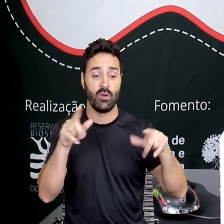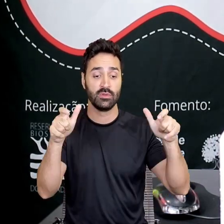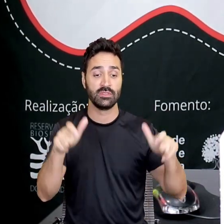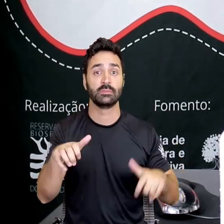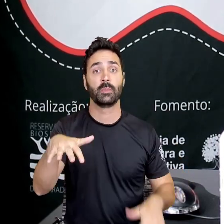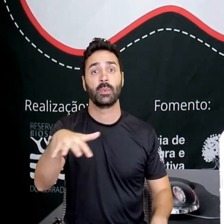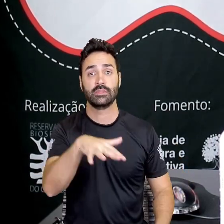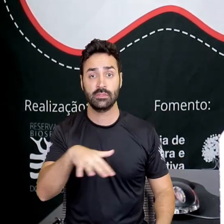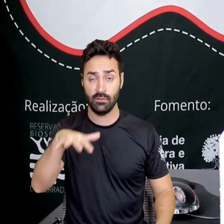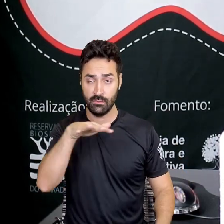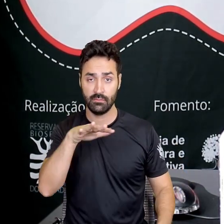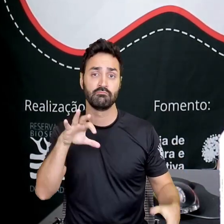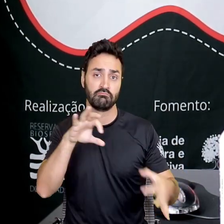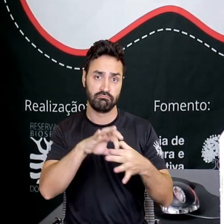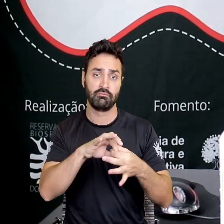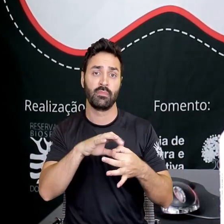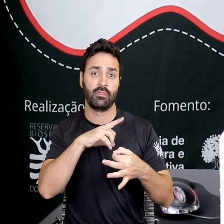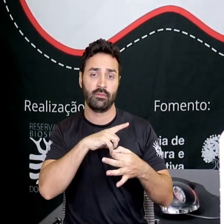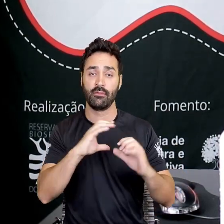Certo?